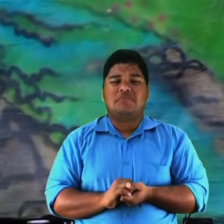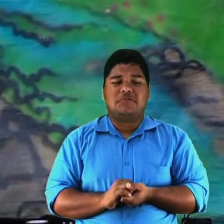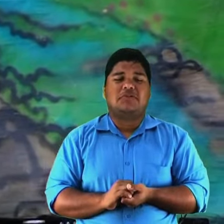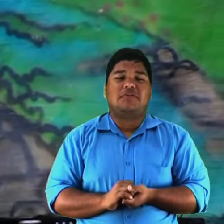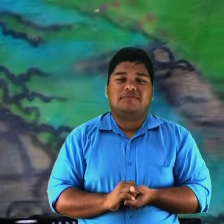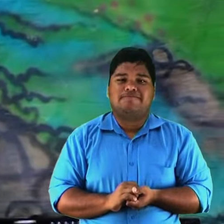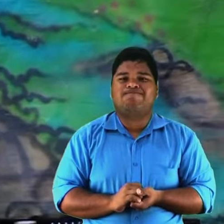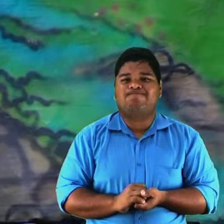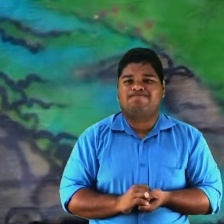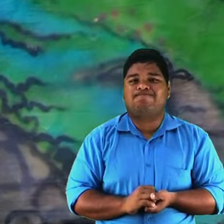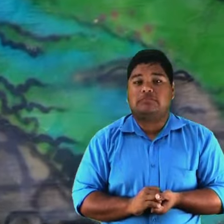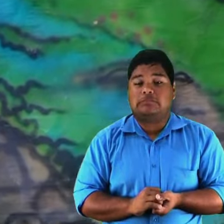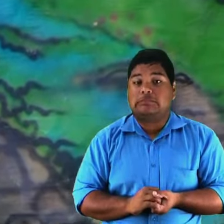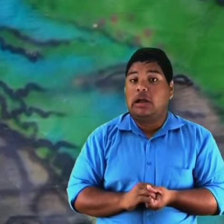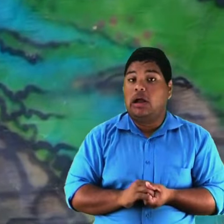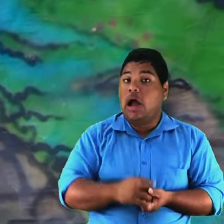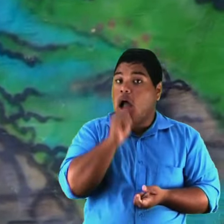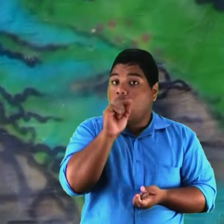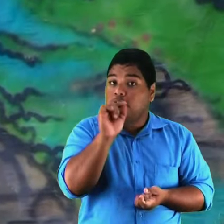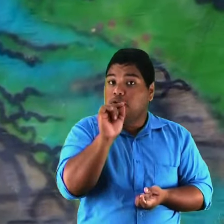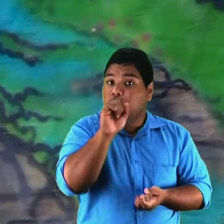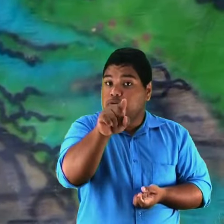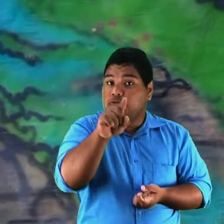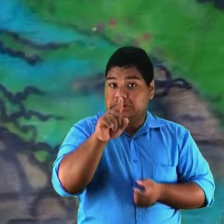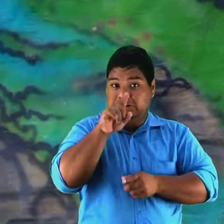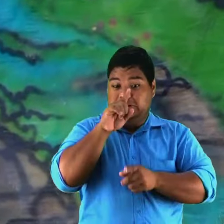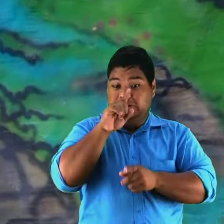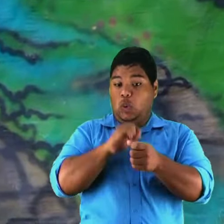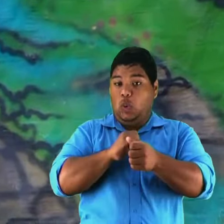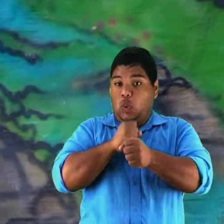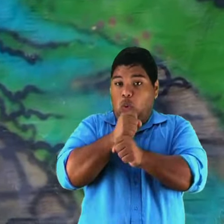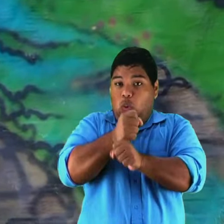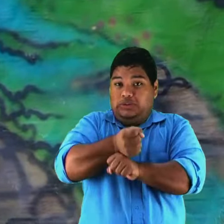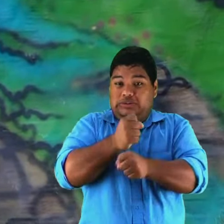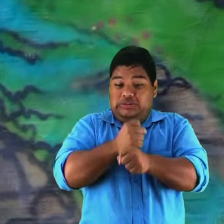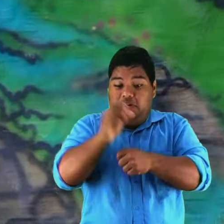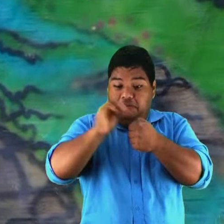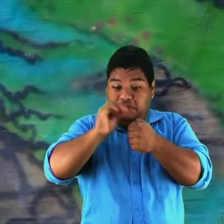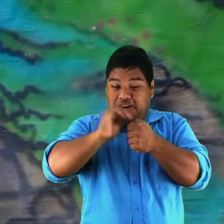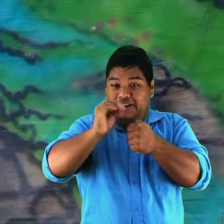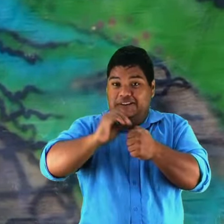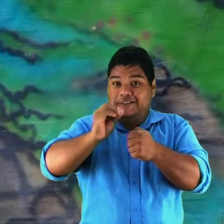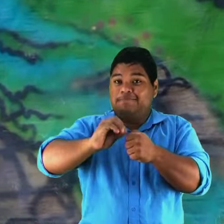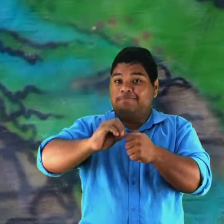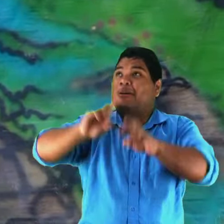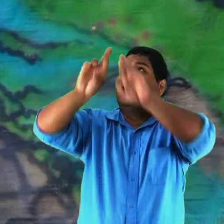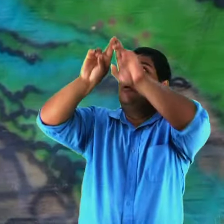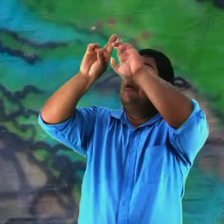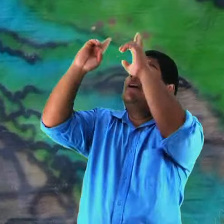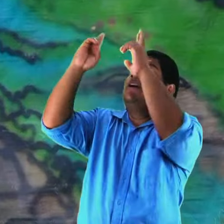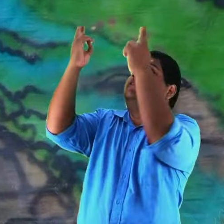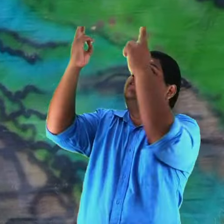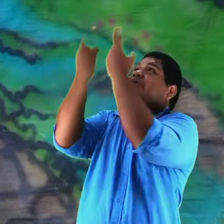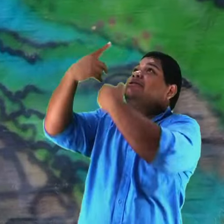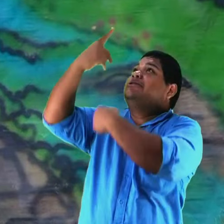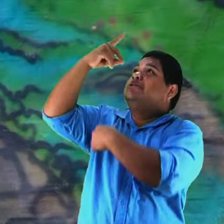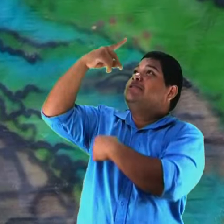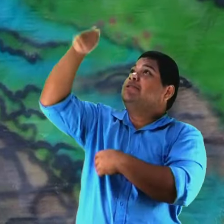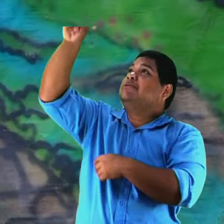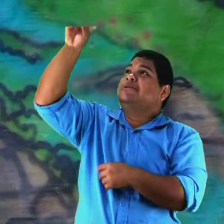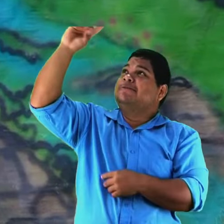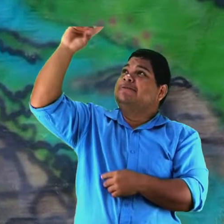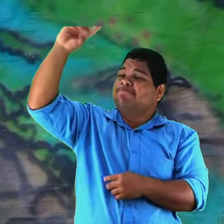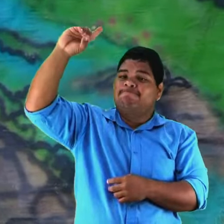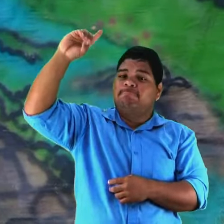Minuciosamente. Aquilo que você constrói em prol do reino de Deus, ninguém rouba de você.